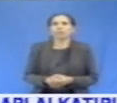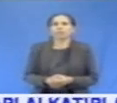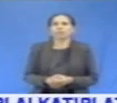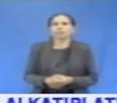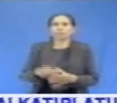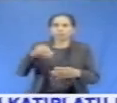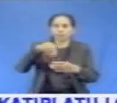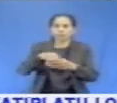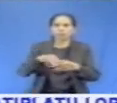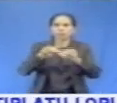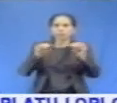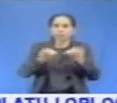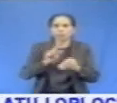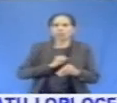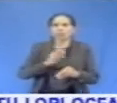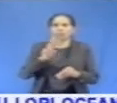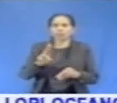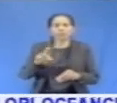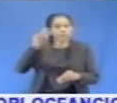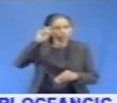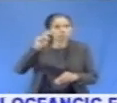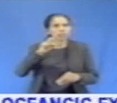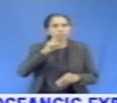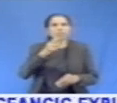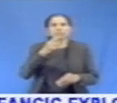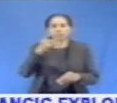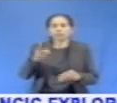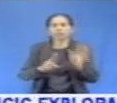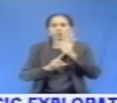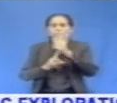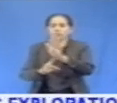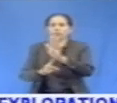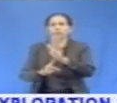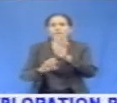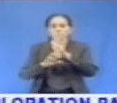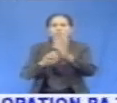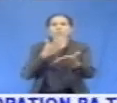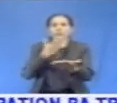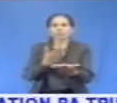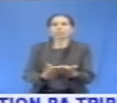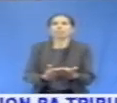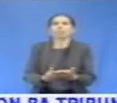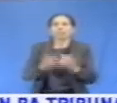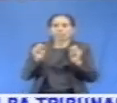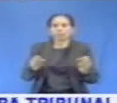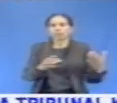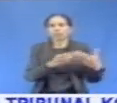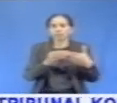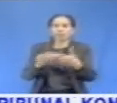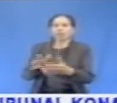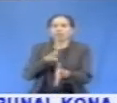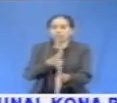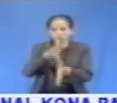administrativo remessivo município Aileu, Xanana Guzmão encoraja a tua tudo comportamento dia. Nune valoriza férico com a